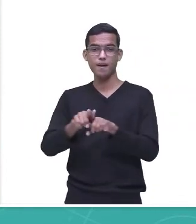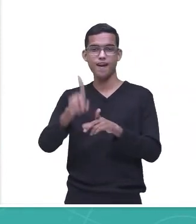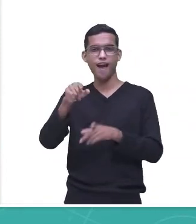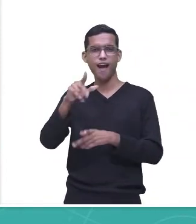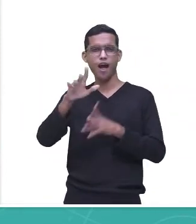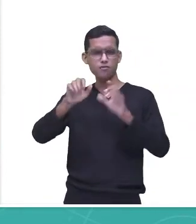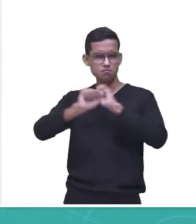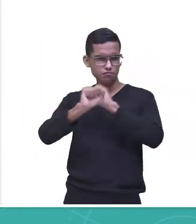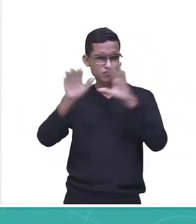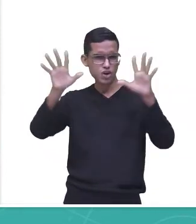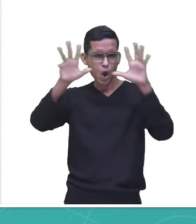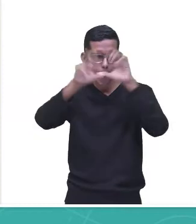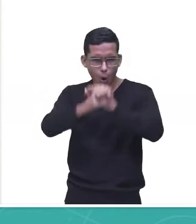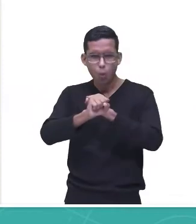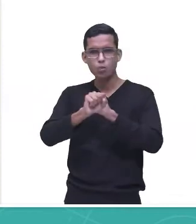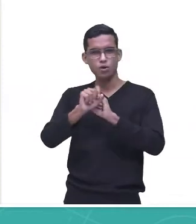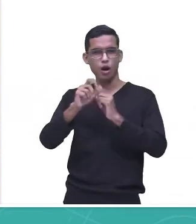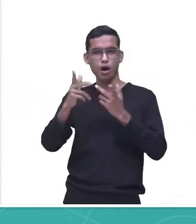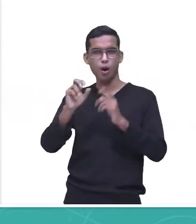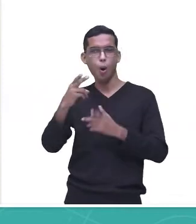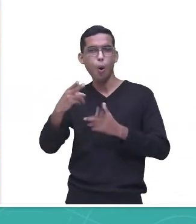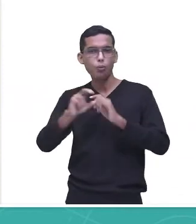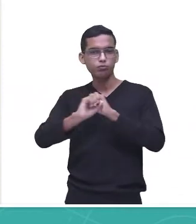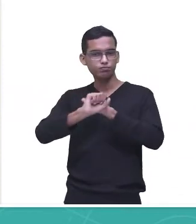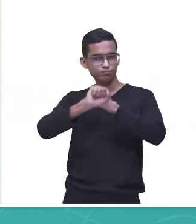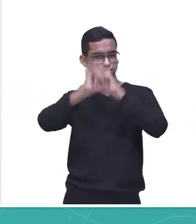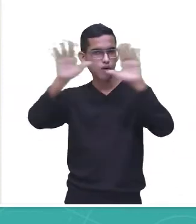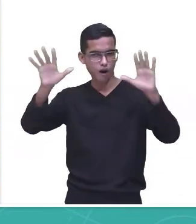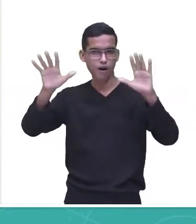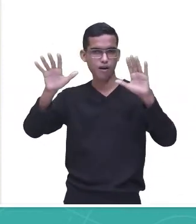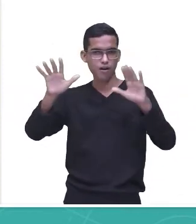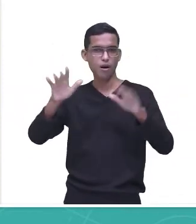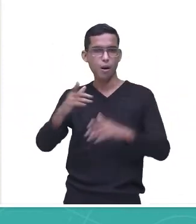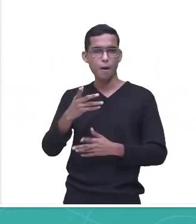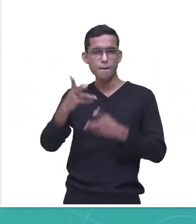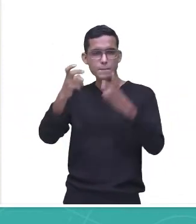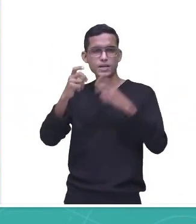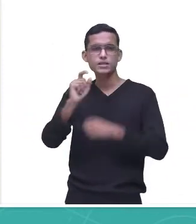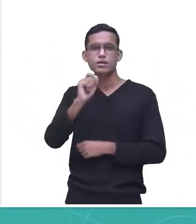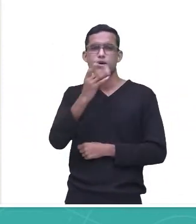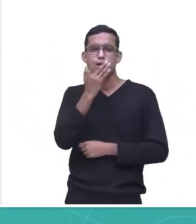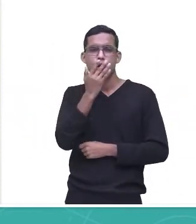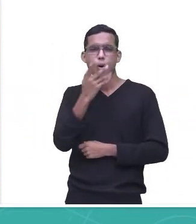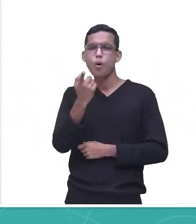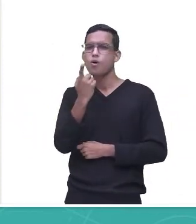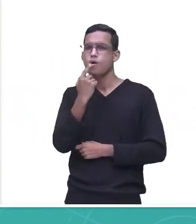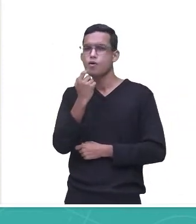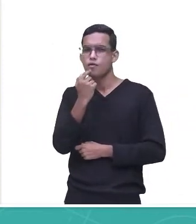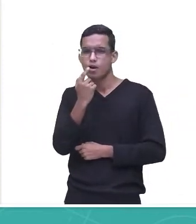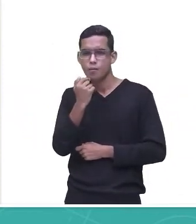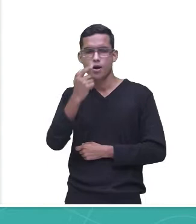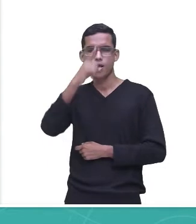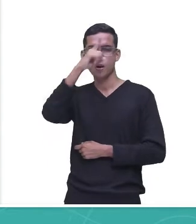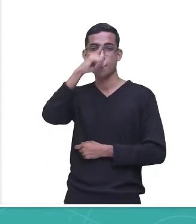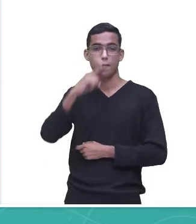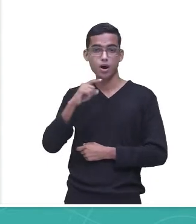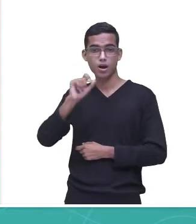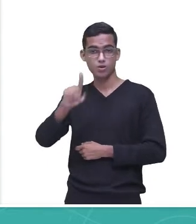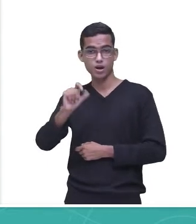cores primárias, como vocês podem perceber aqui, que é o vermelho aqui, o amarelo e o azul.